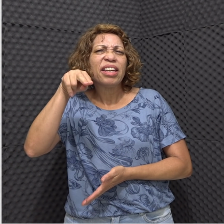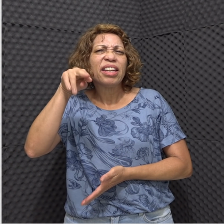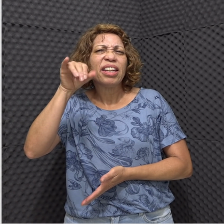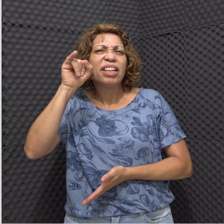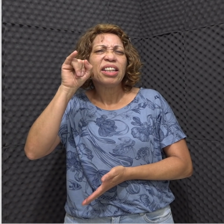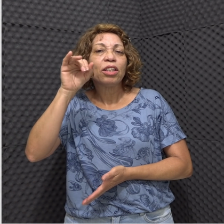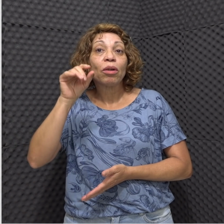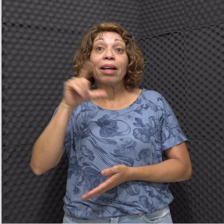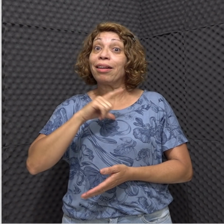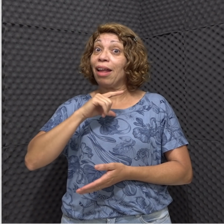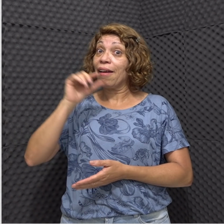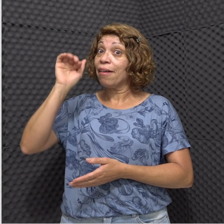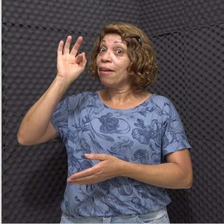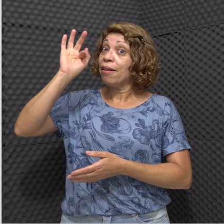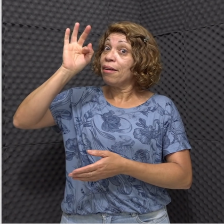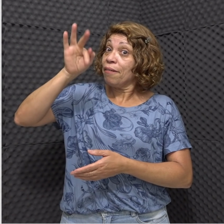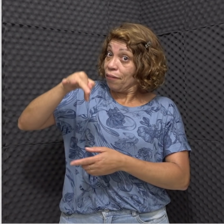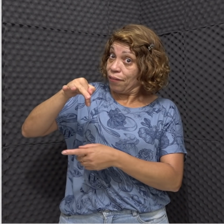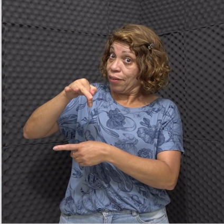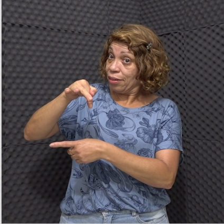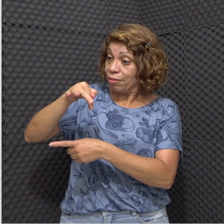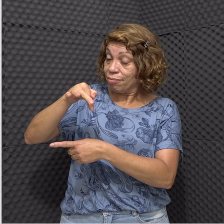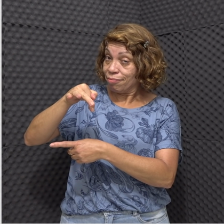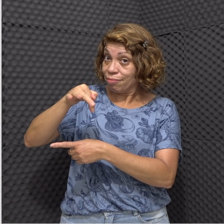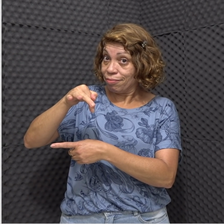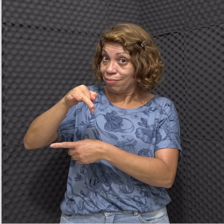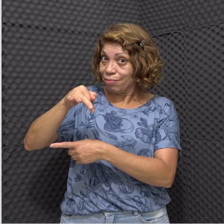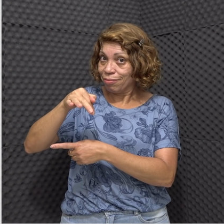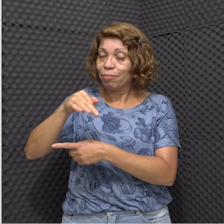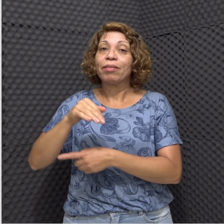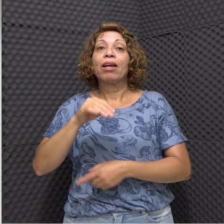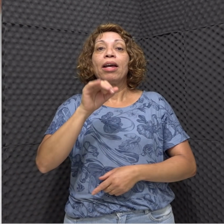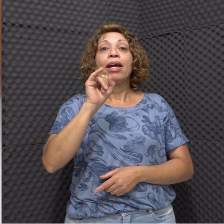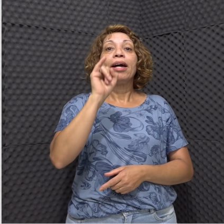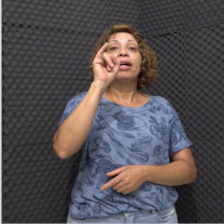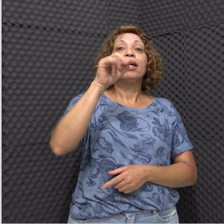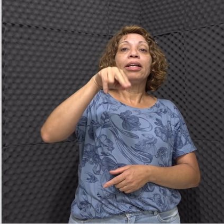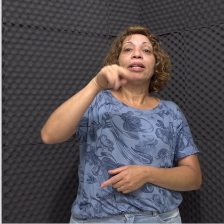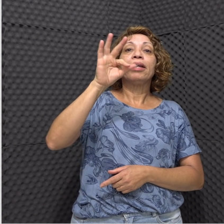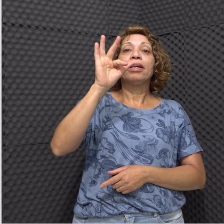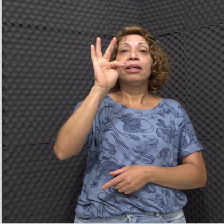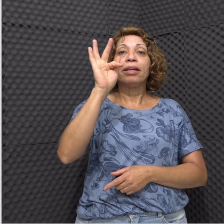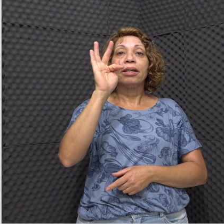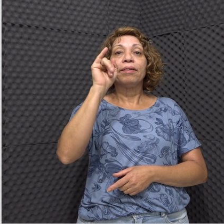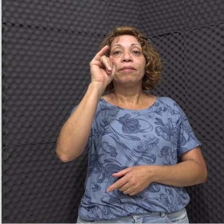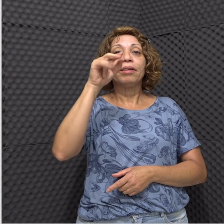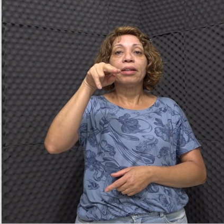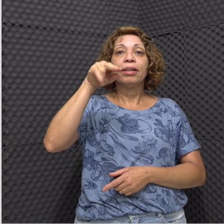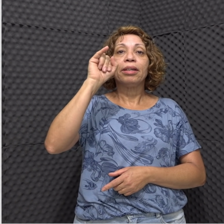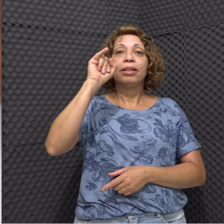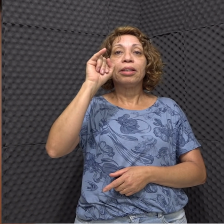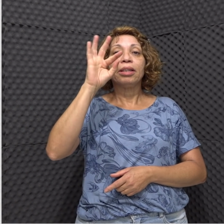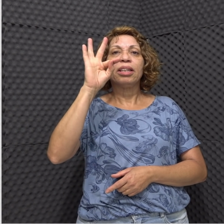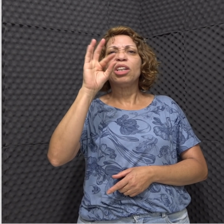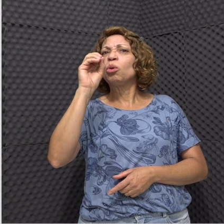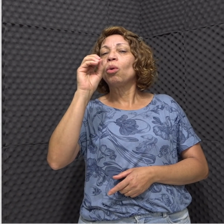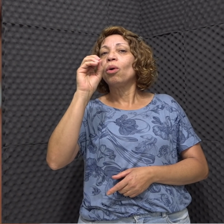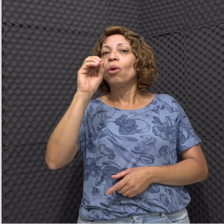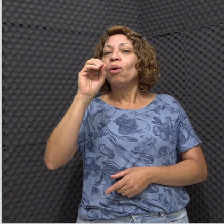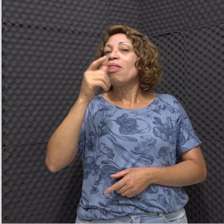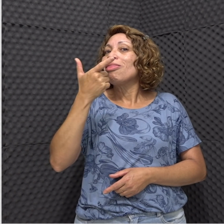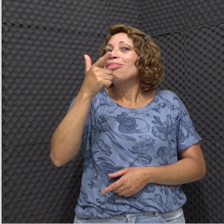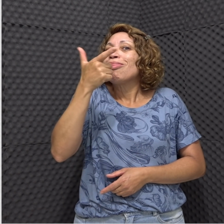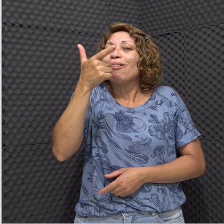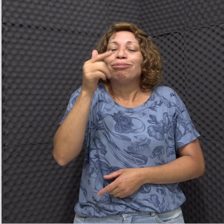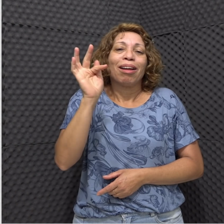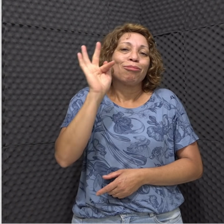E o que é um conjunto infinito? É aquele que é formado por um número ilimitado de elementos, como por exemplo, o